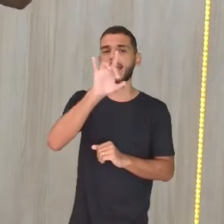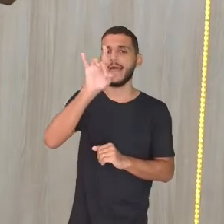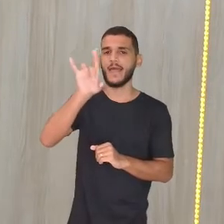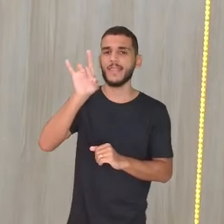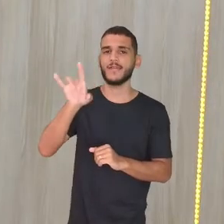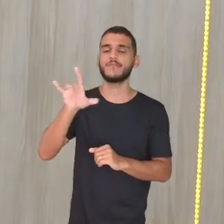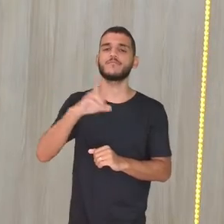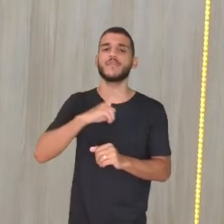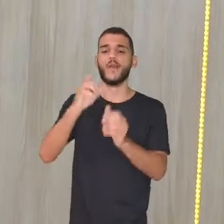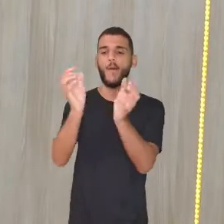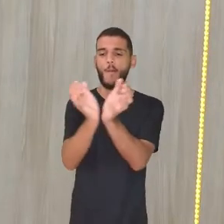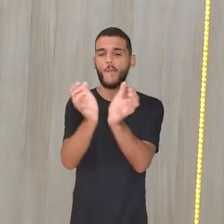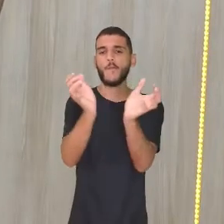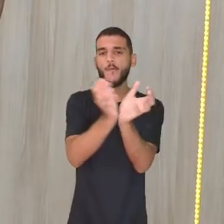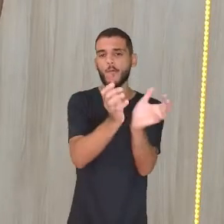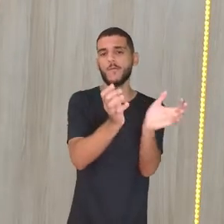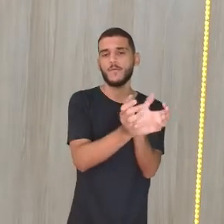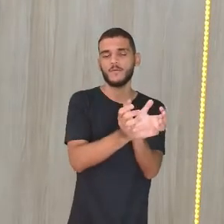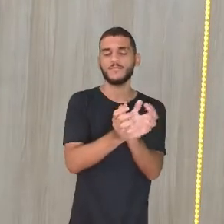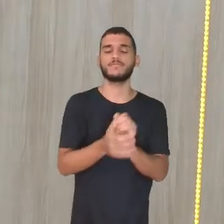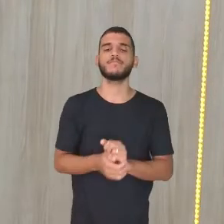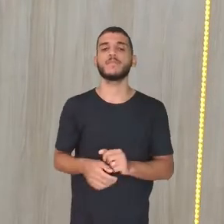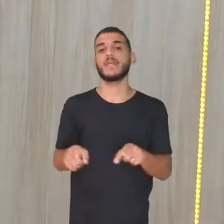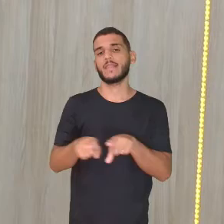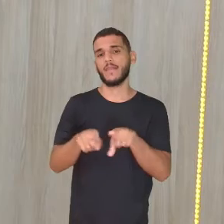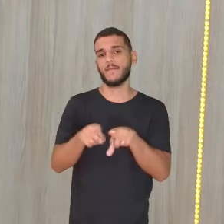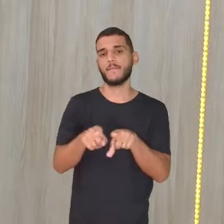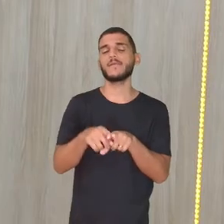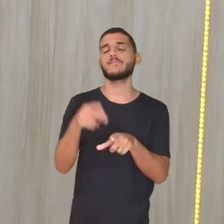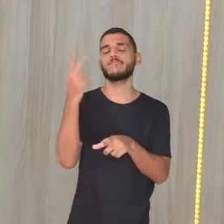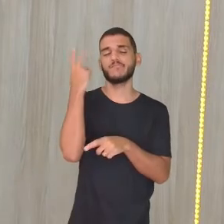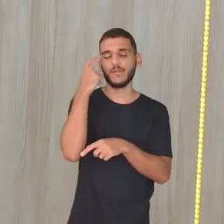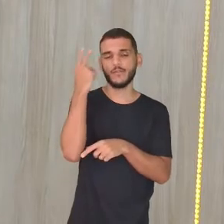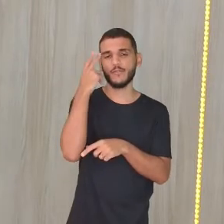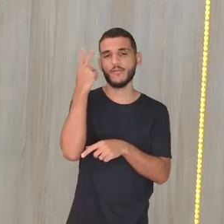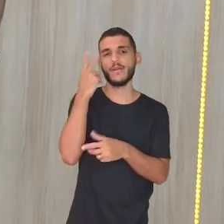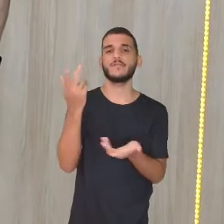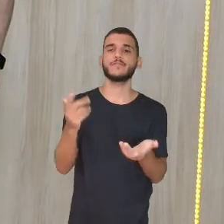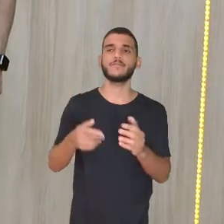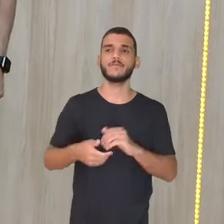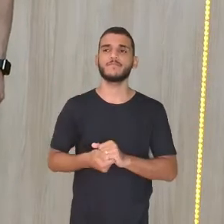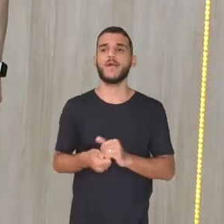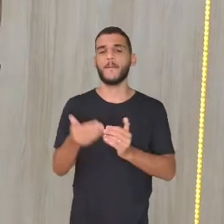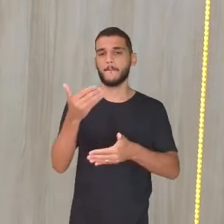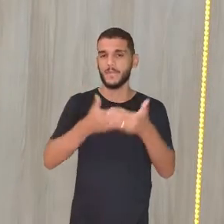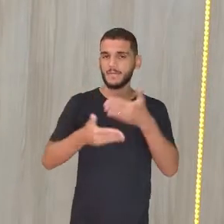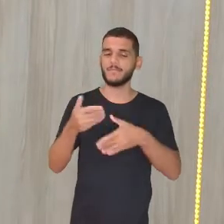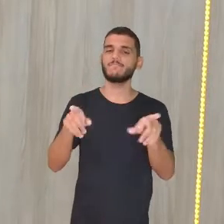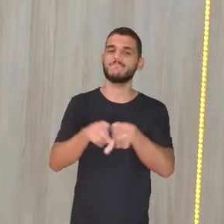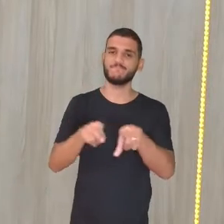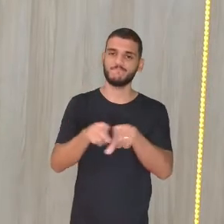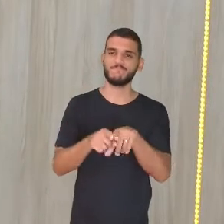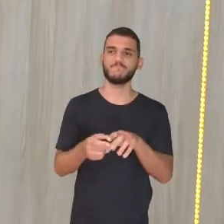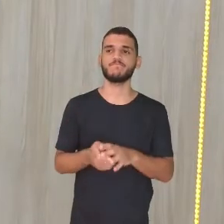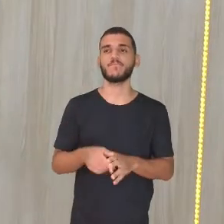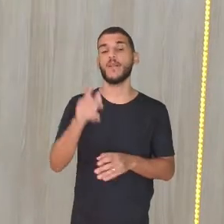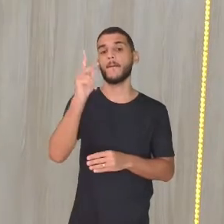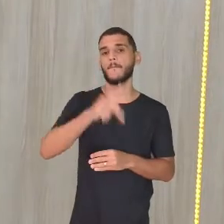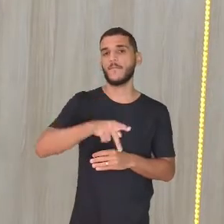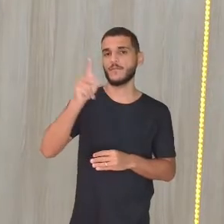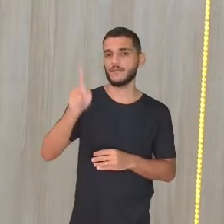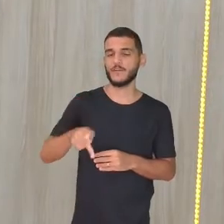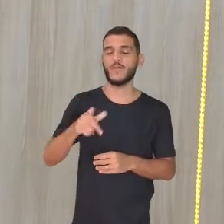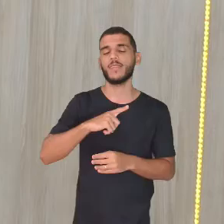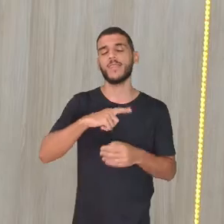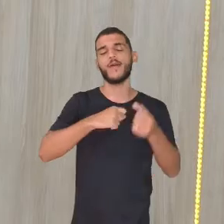e, claro, né, os naturais também vai ser subconjunto dos racionais. Belezinha? Professor Ricardinho, tem